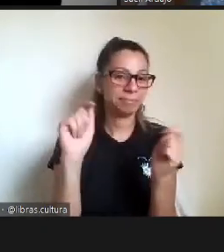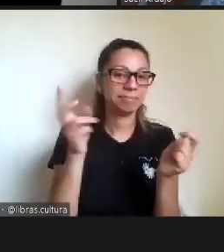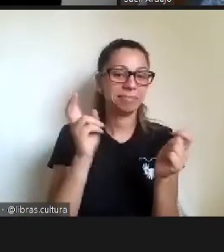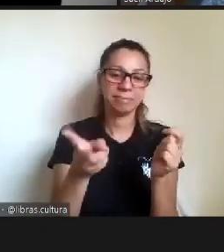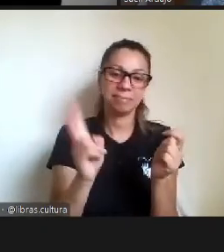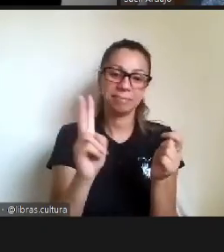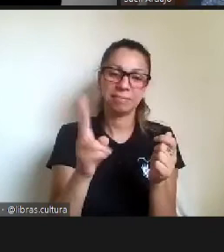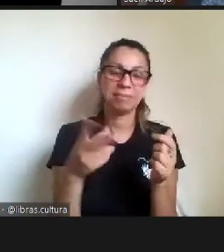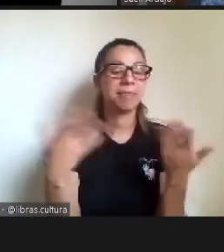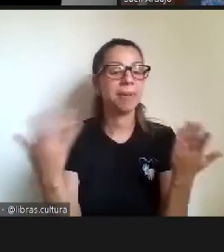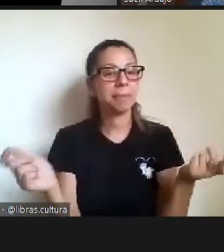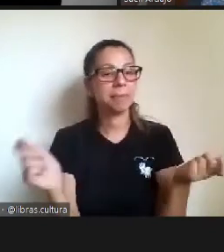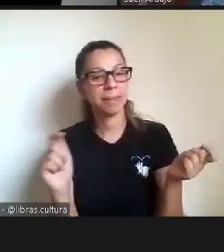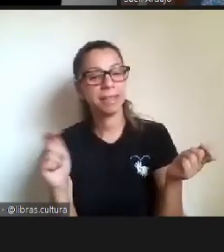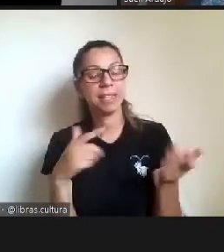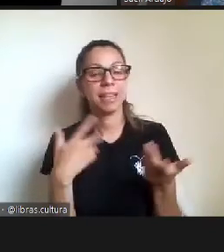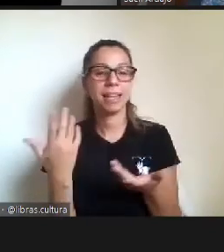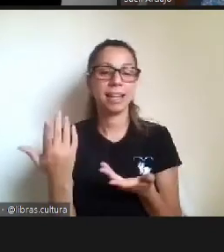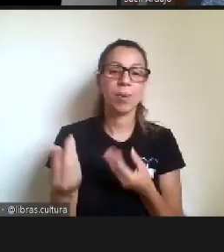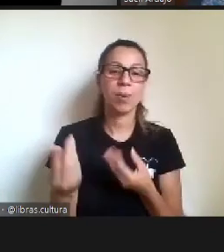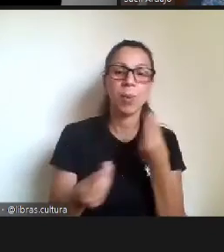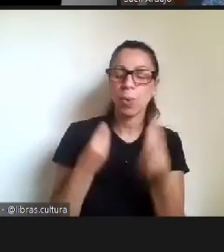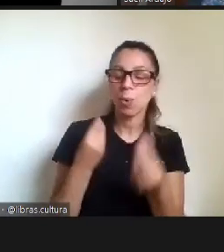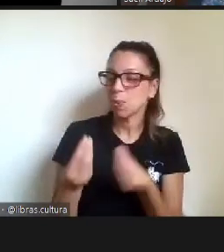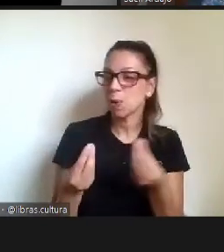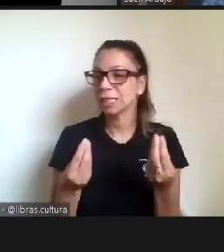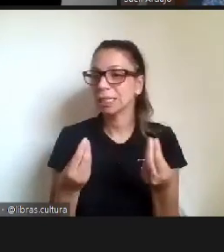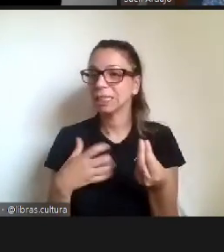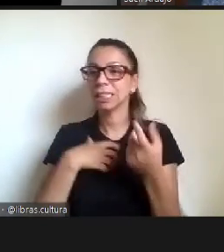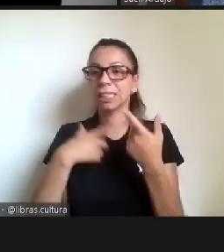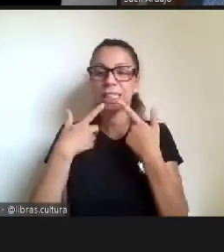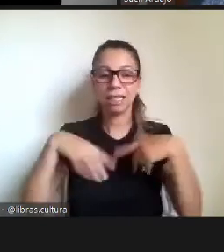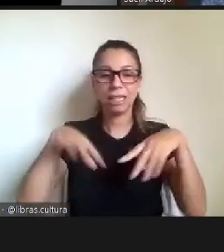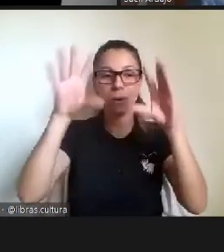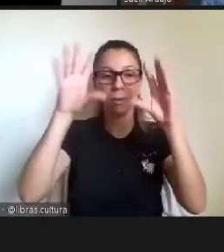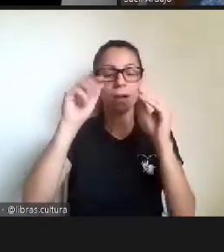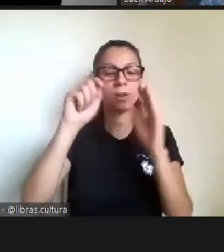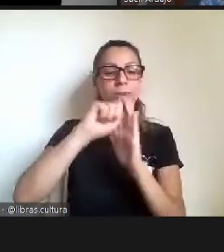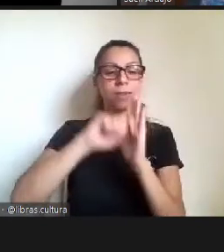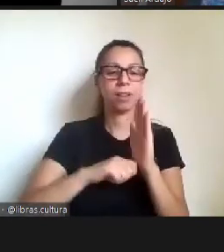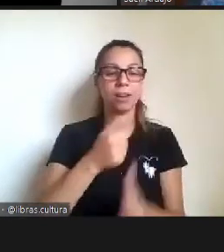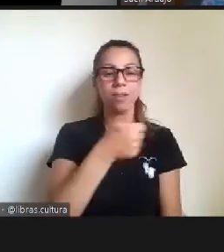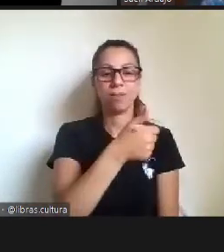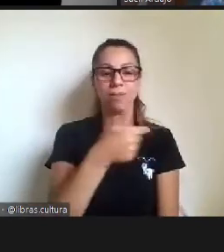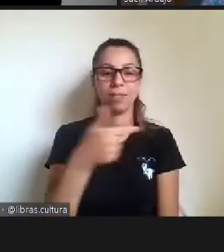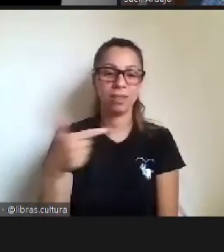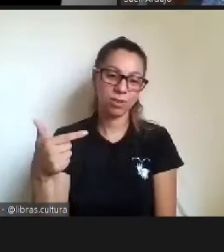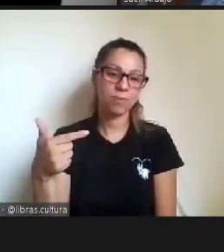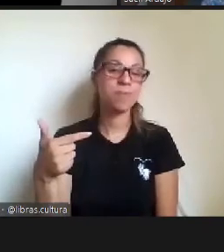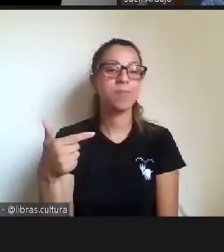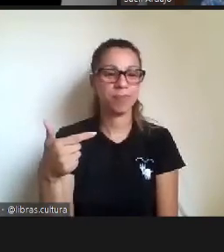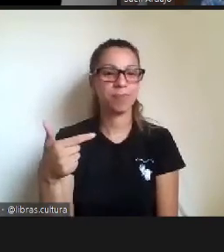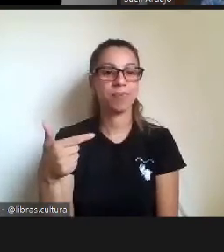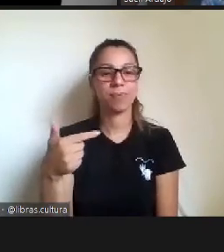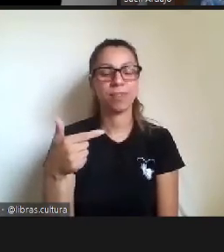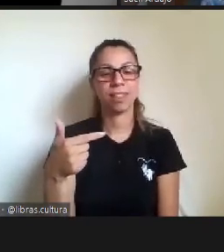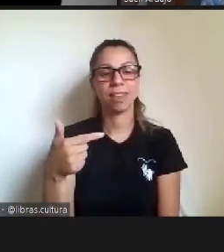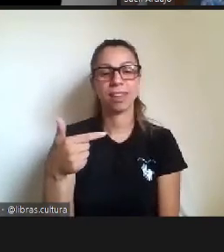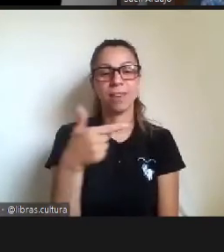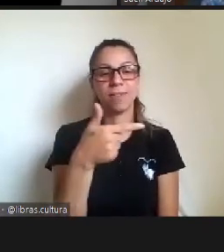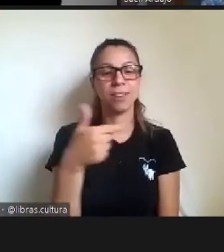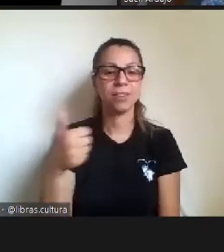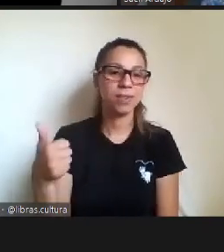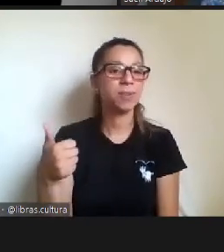ter que descobrir a linguagem do século XXI, que é esse marcador da pandemia que